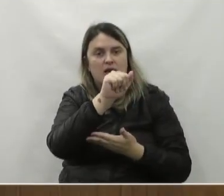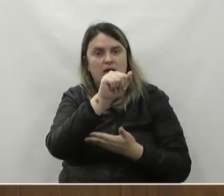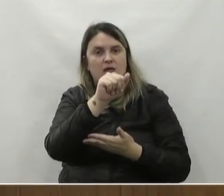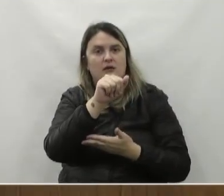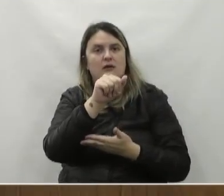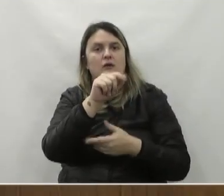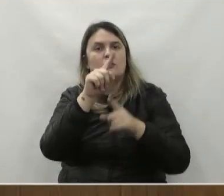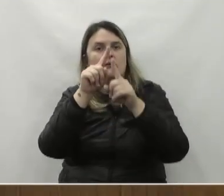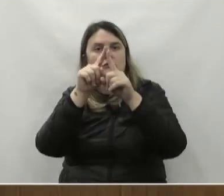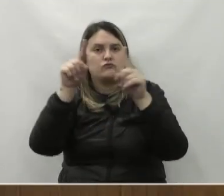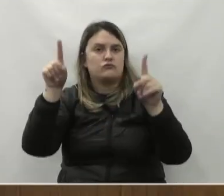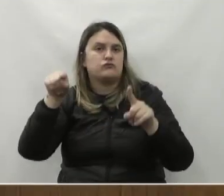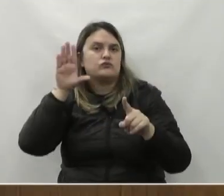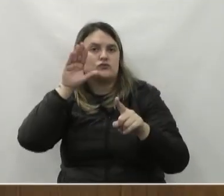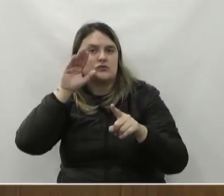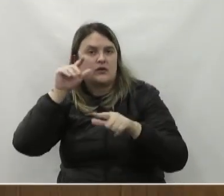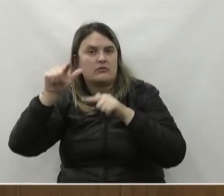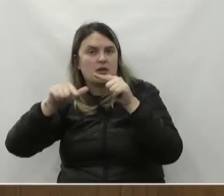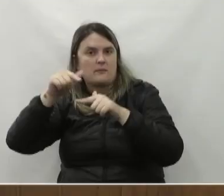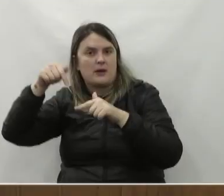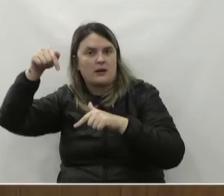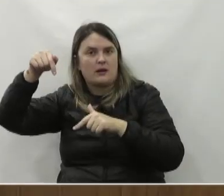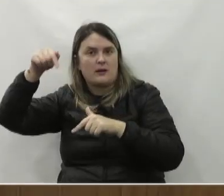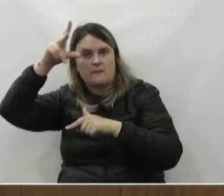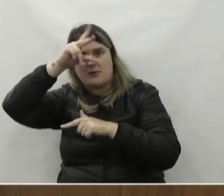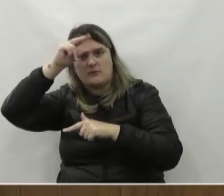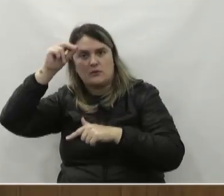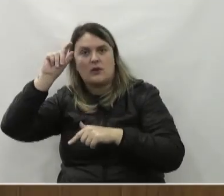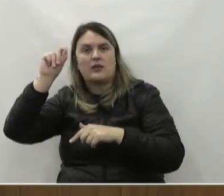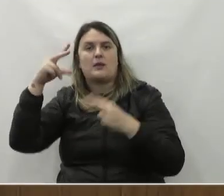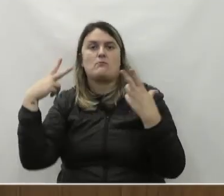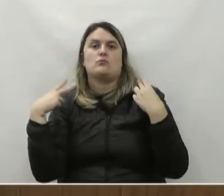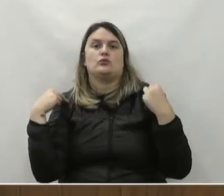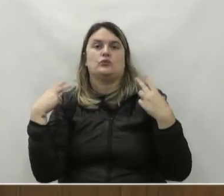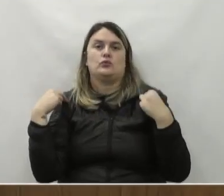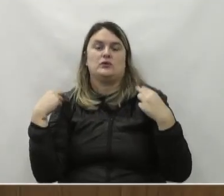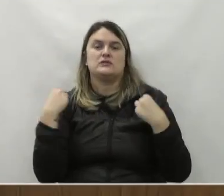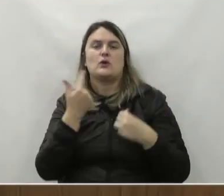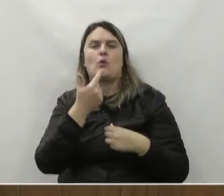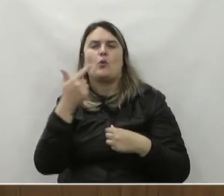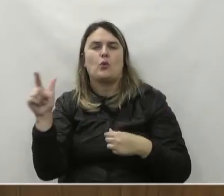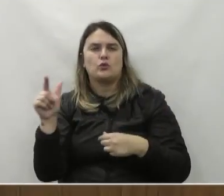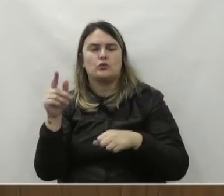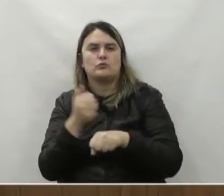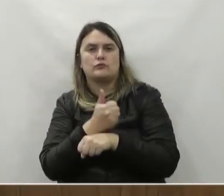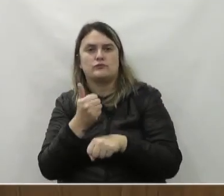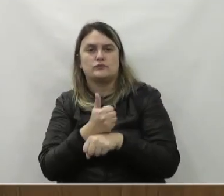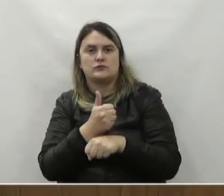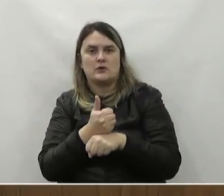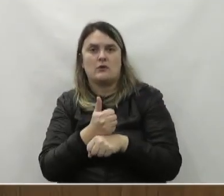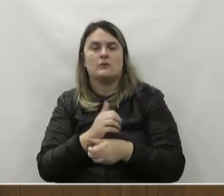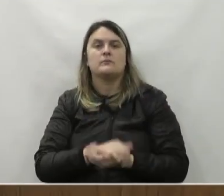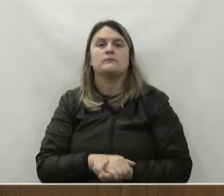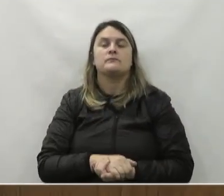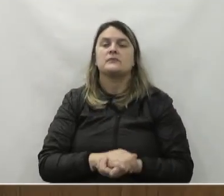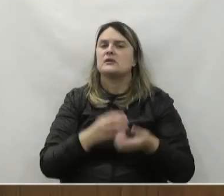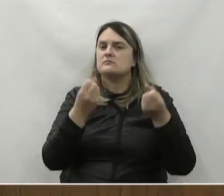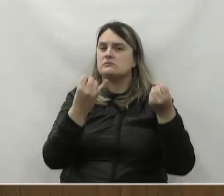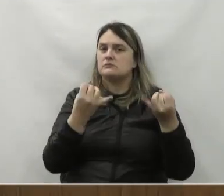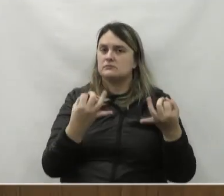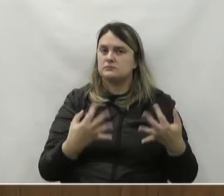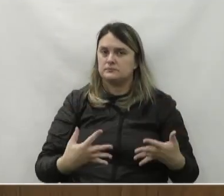Executivo, especialmente no que se refere aos motoristas e demais servidores que fazem jus ao benefício.